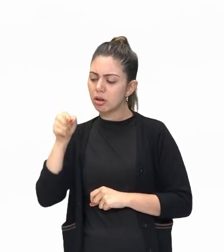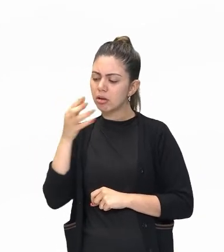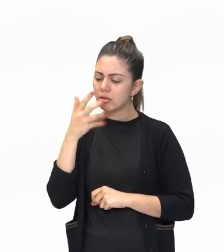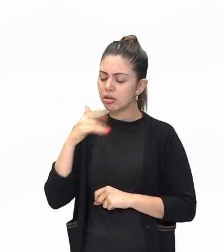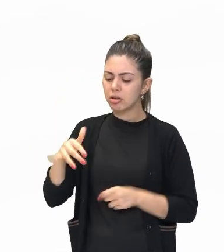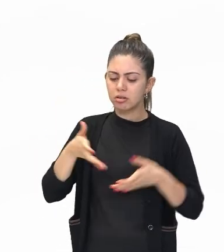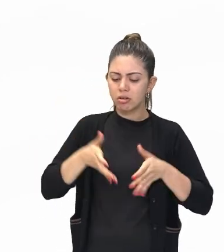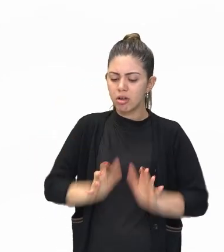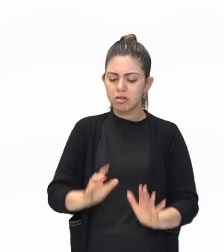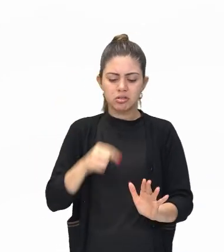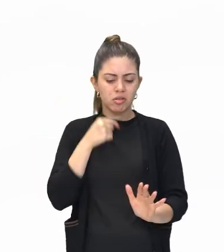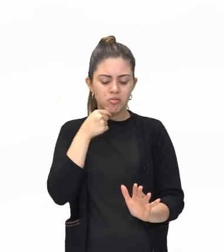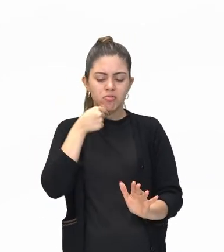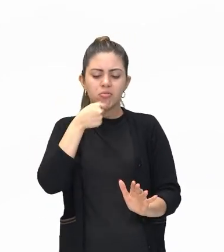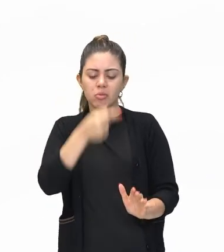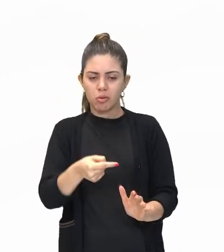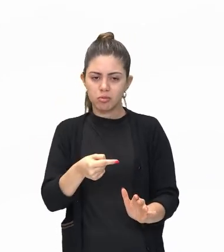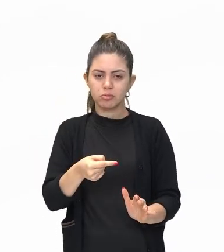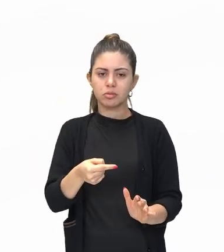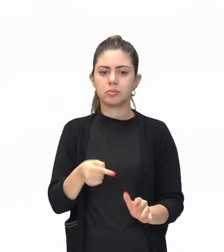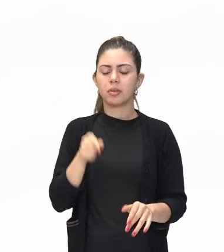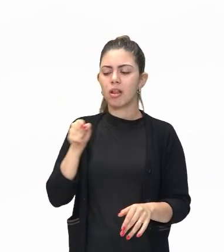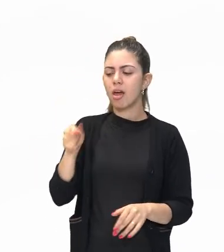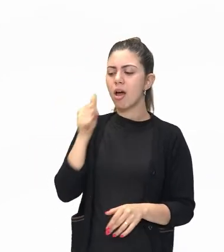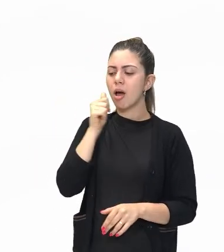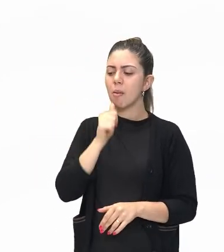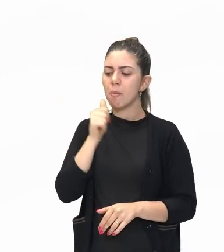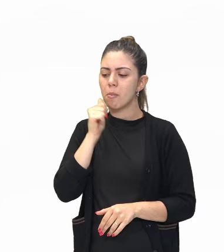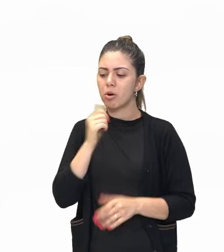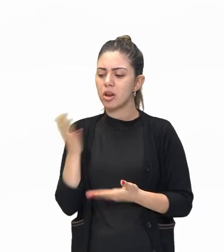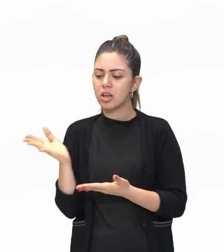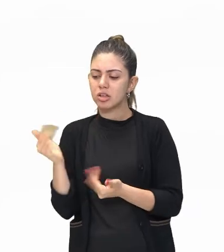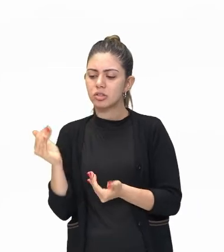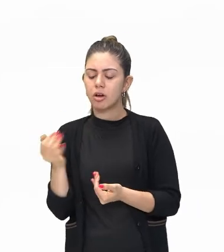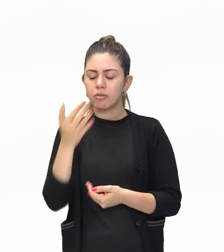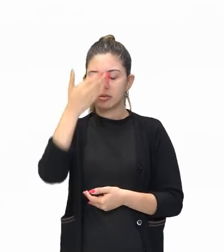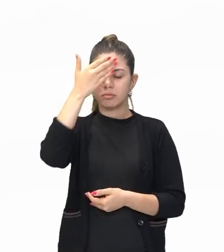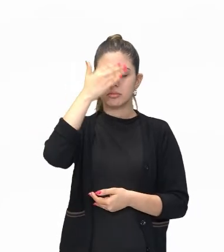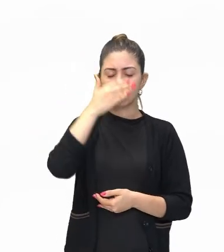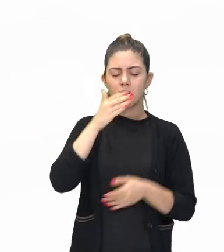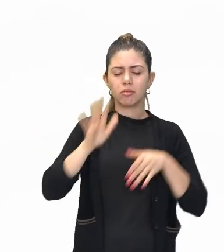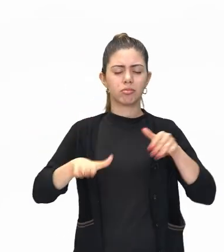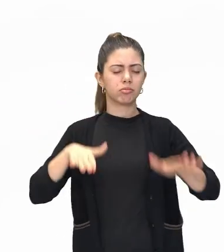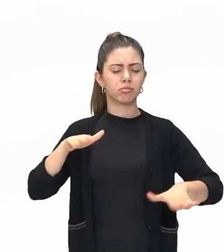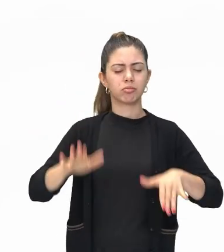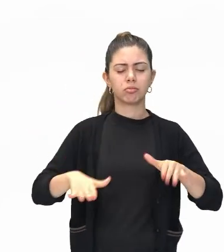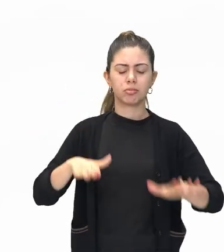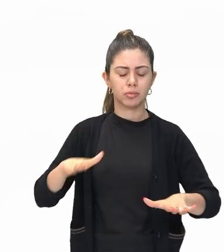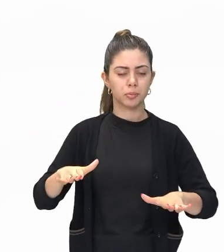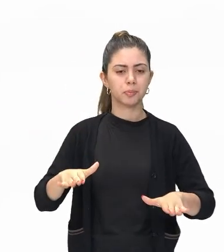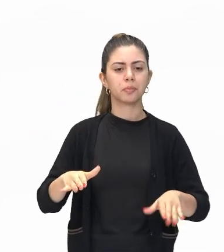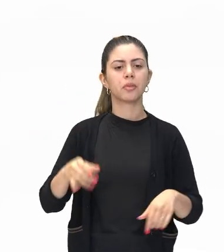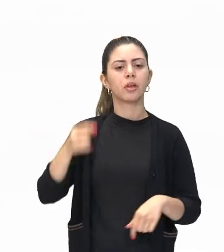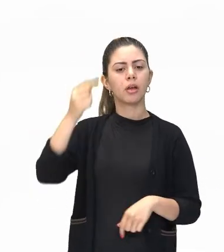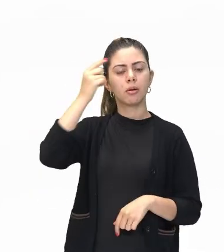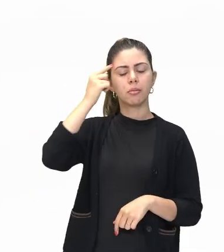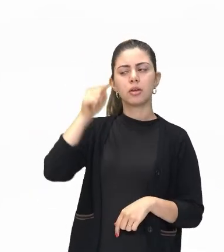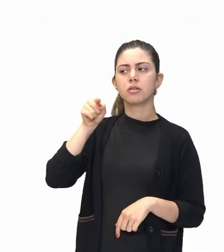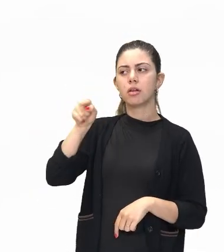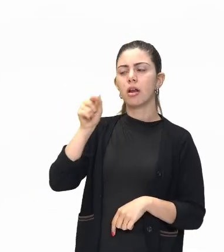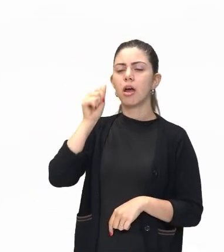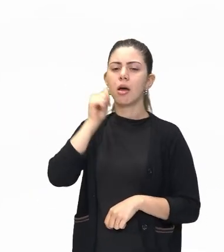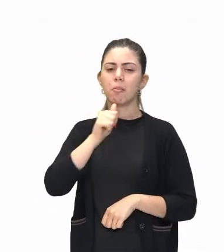mudas, telepáticas. Pensem nas meninas cegas, inexatas. Pensem nas